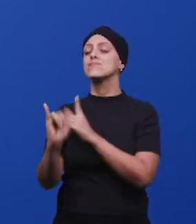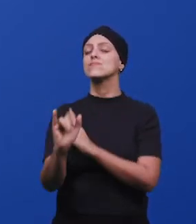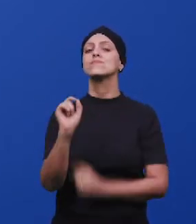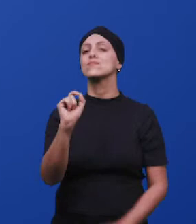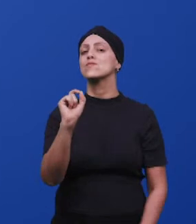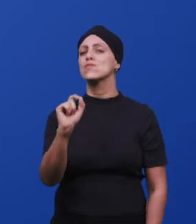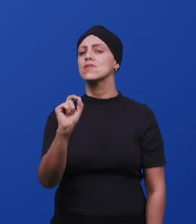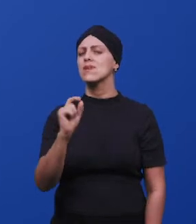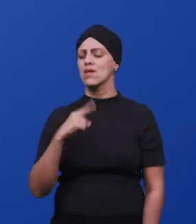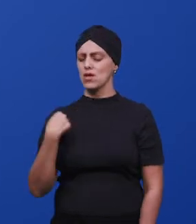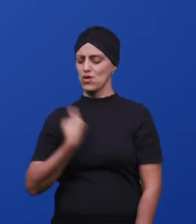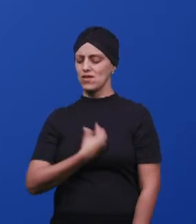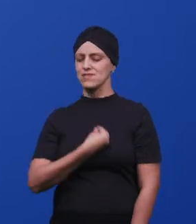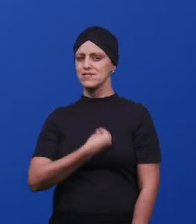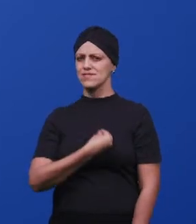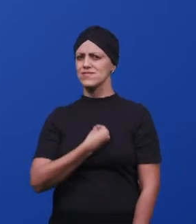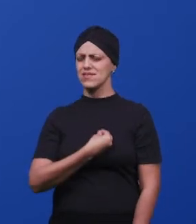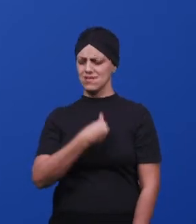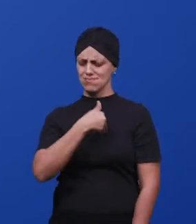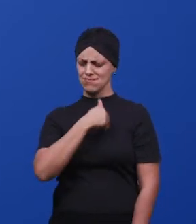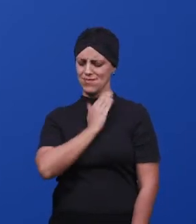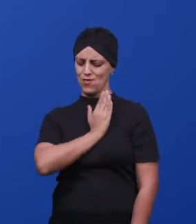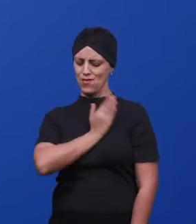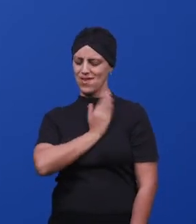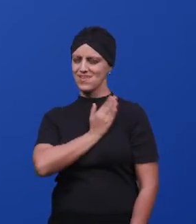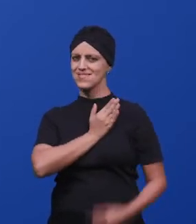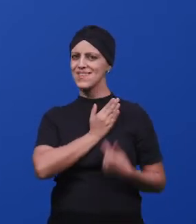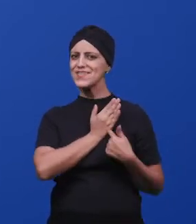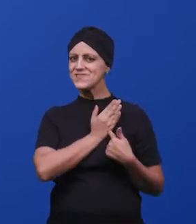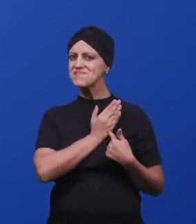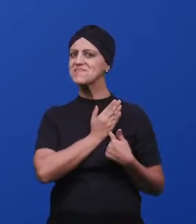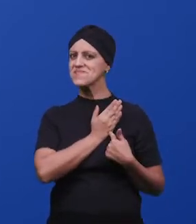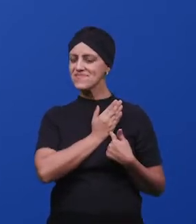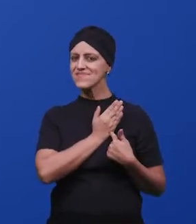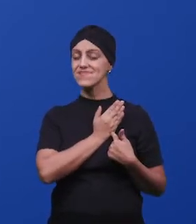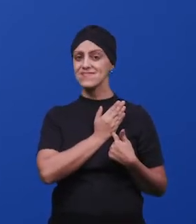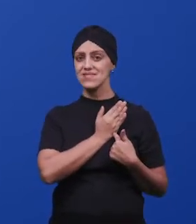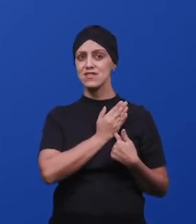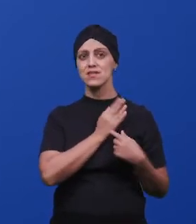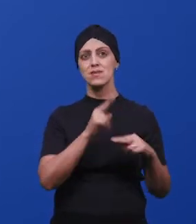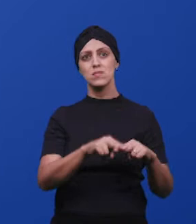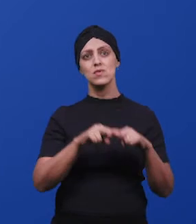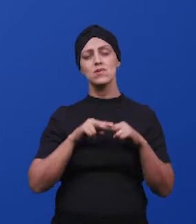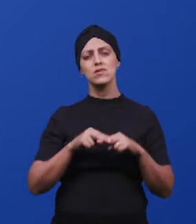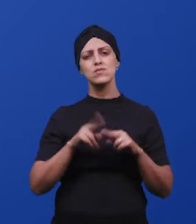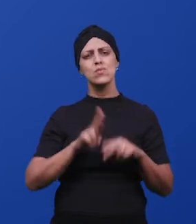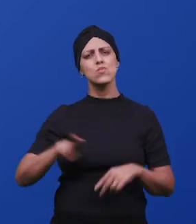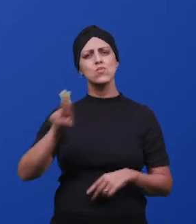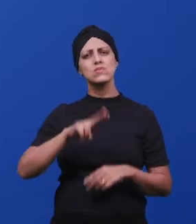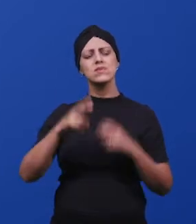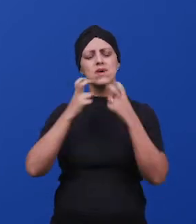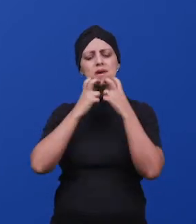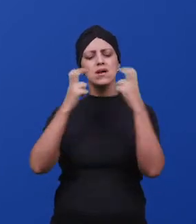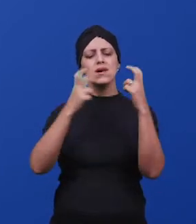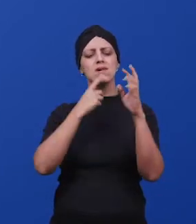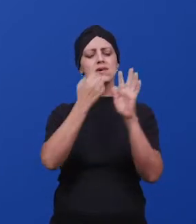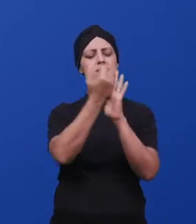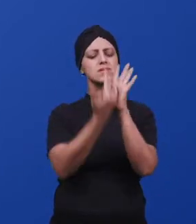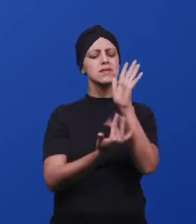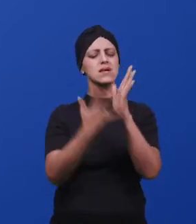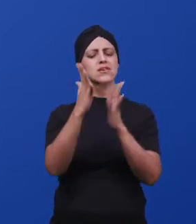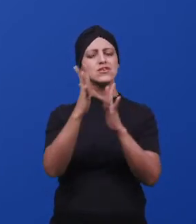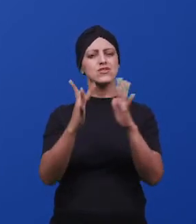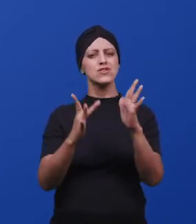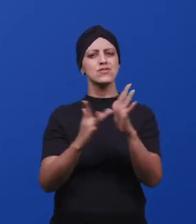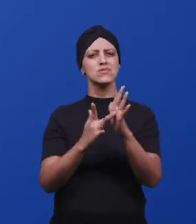Profeticamente aponta para as nossas vidas, né? Os nossos corações. Por isso que quando usamos o clamor pelo